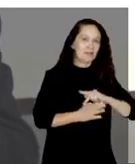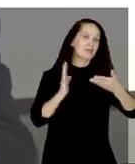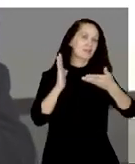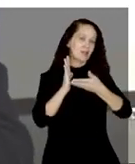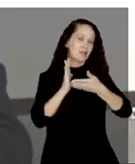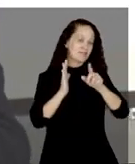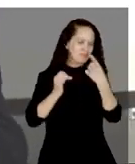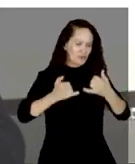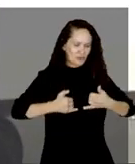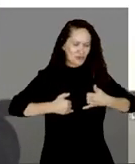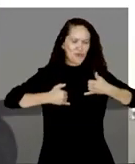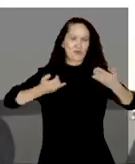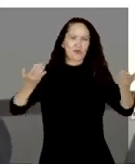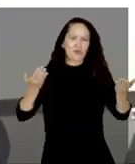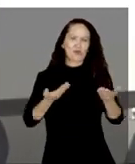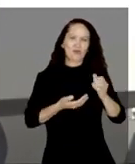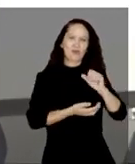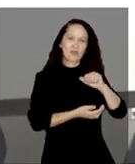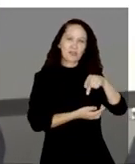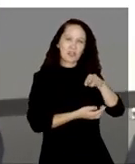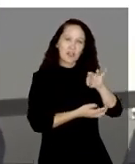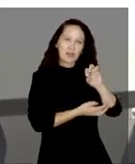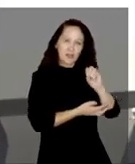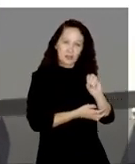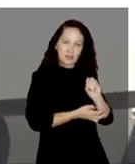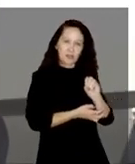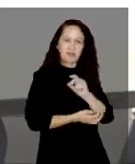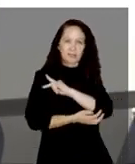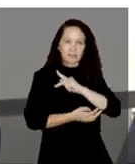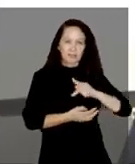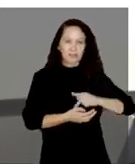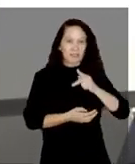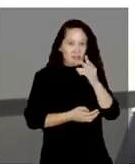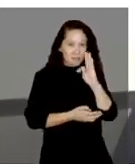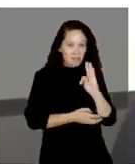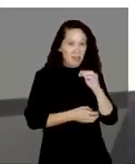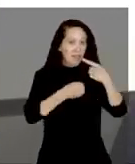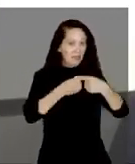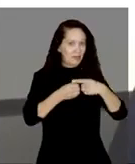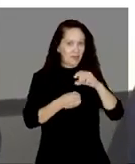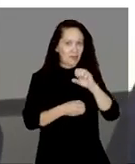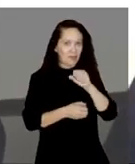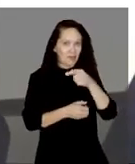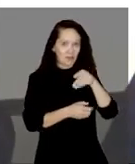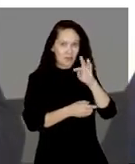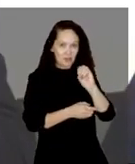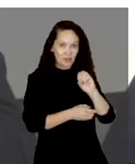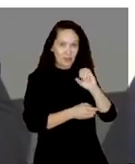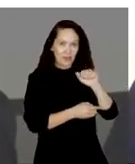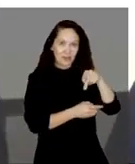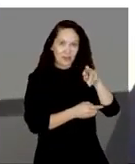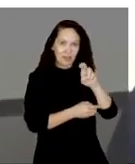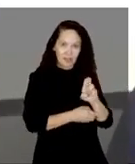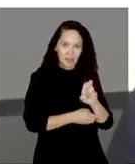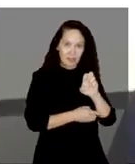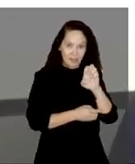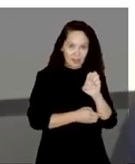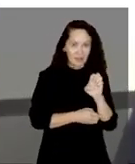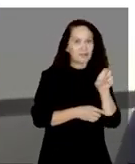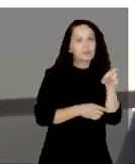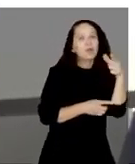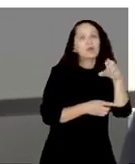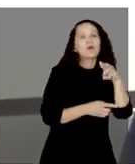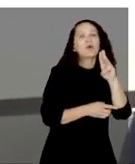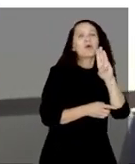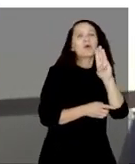companheiro Dinailton, presidente da Sindicevo, e o Belmiro está aqui, que eu vi também, que é secretário de comunicação da CUT, e o Mizito,